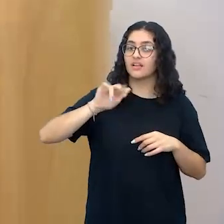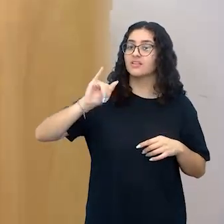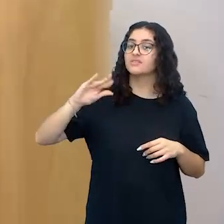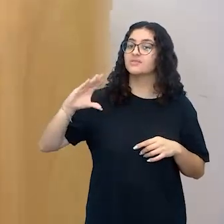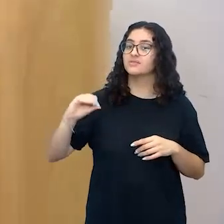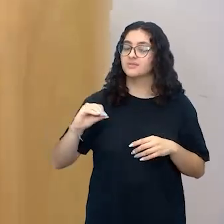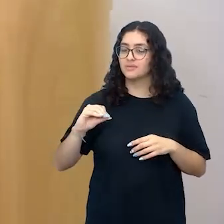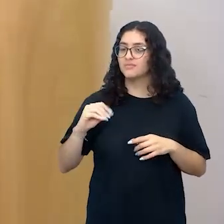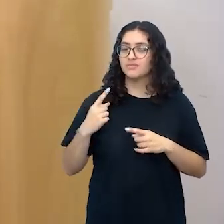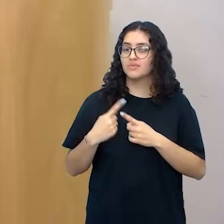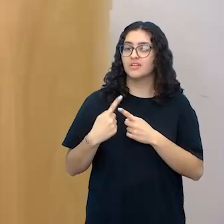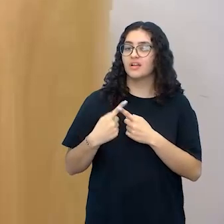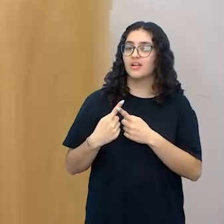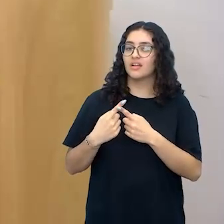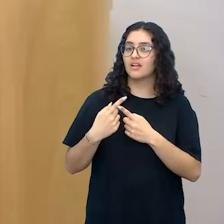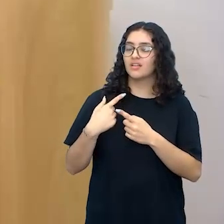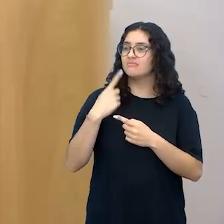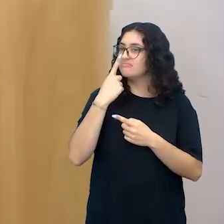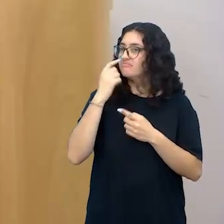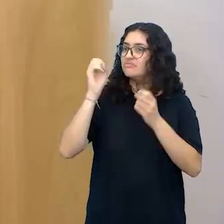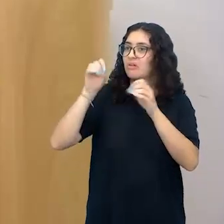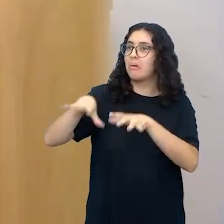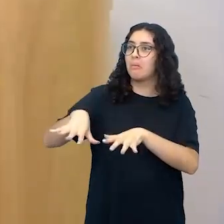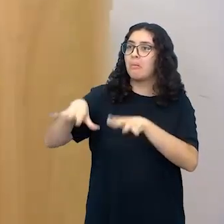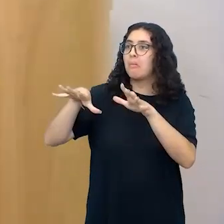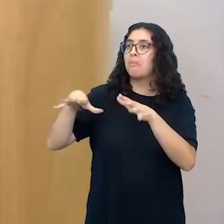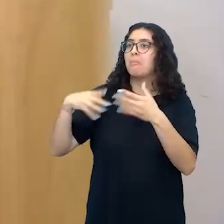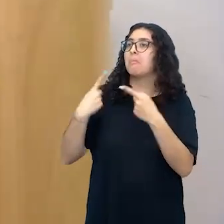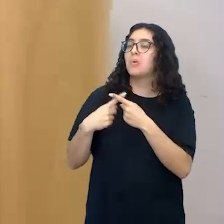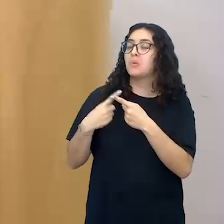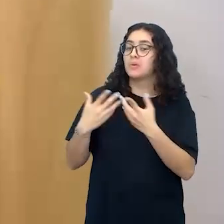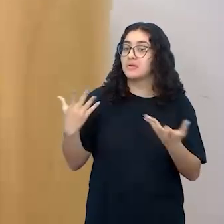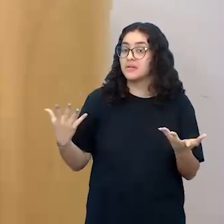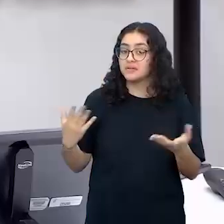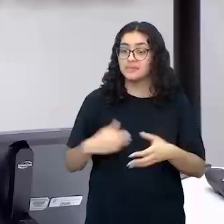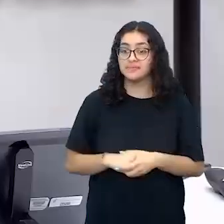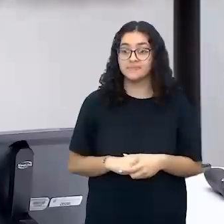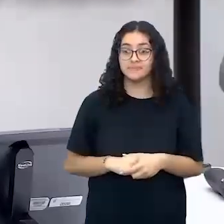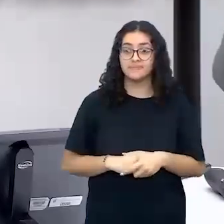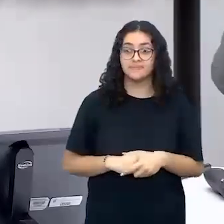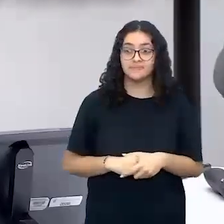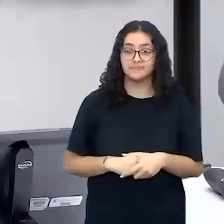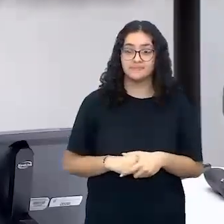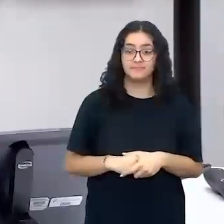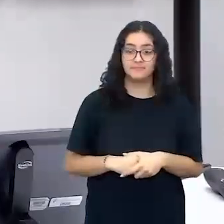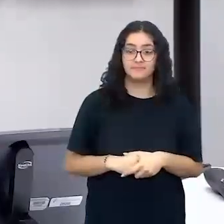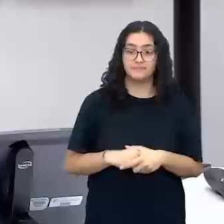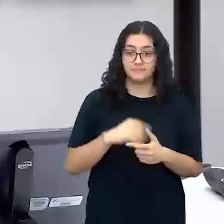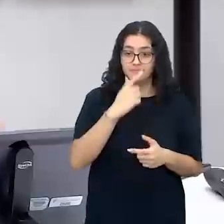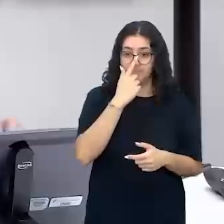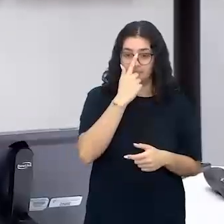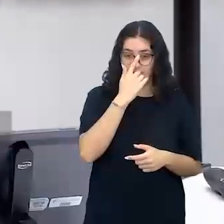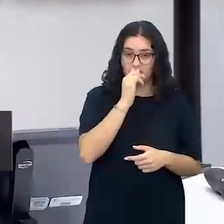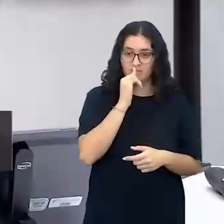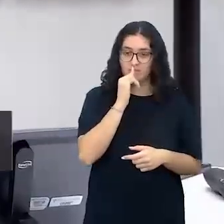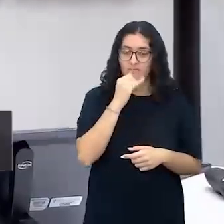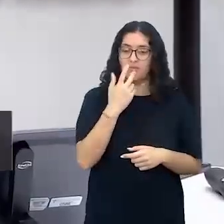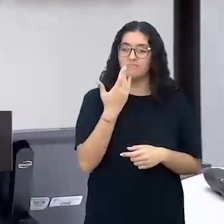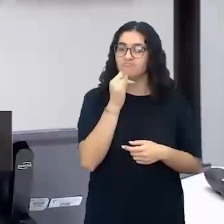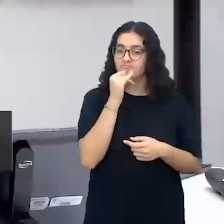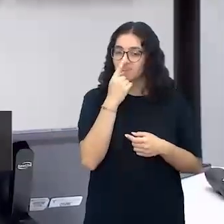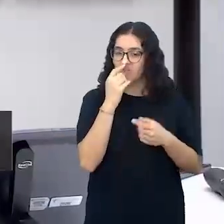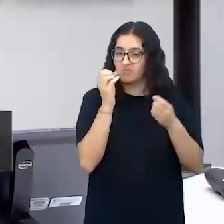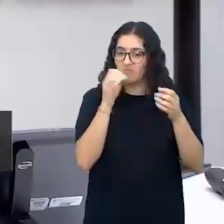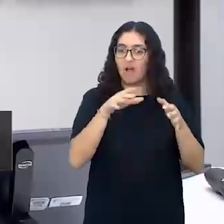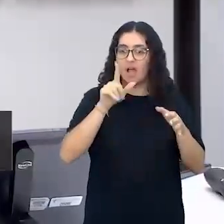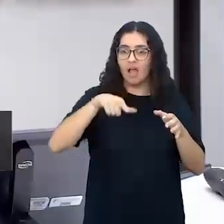que desperdiçamos tanto, Sérgio? E é com você. Bom, essa questão do desperdício é uma